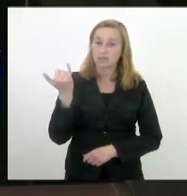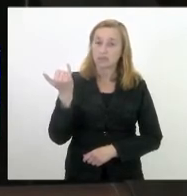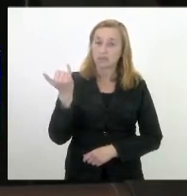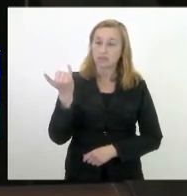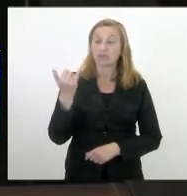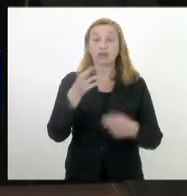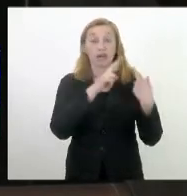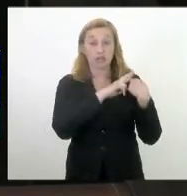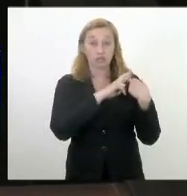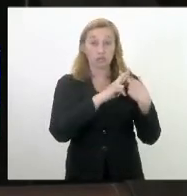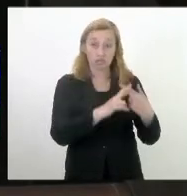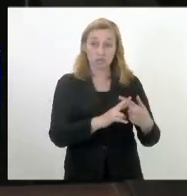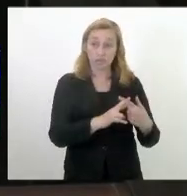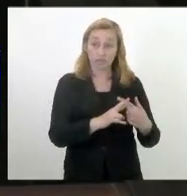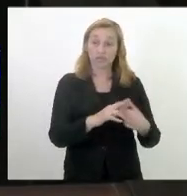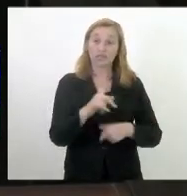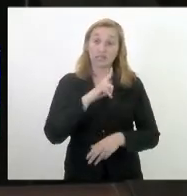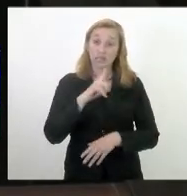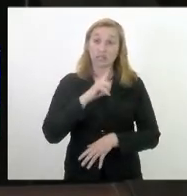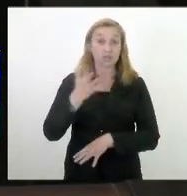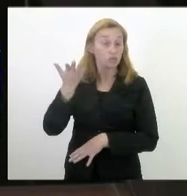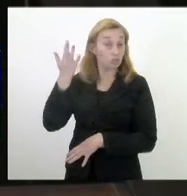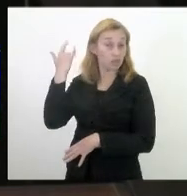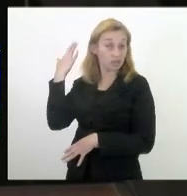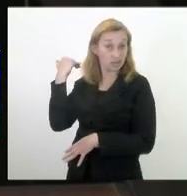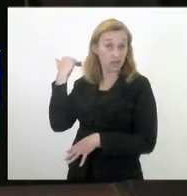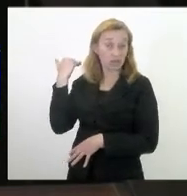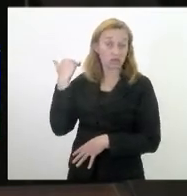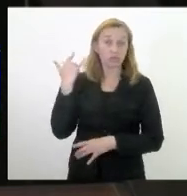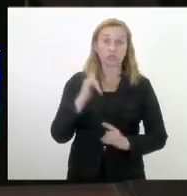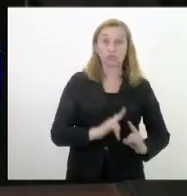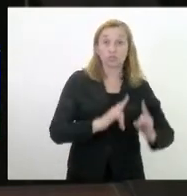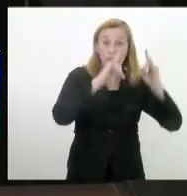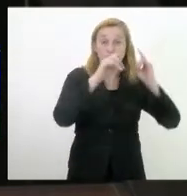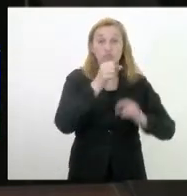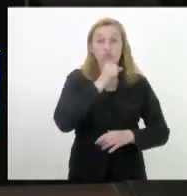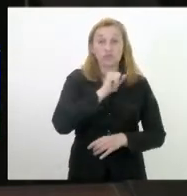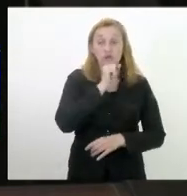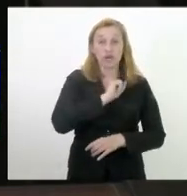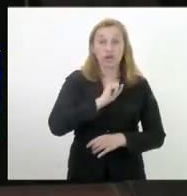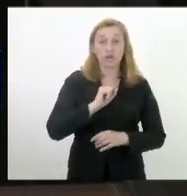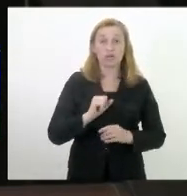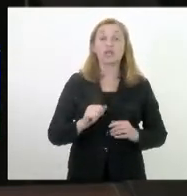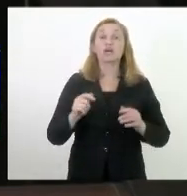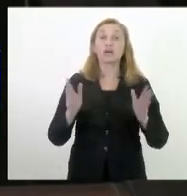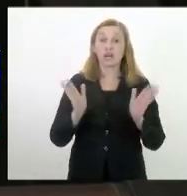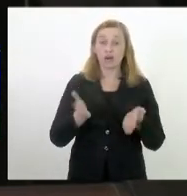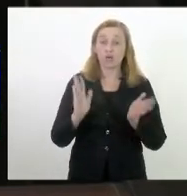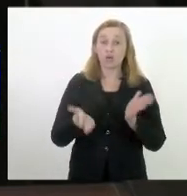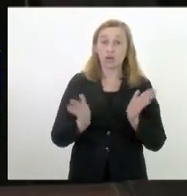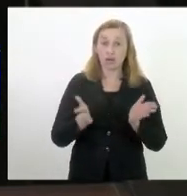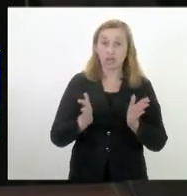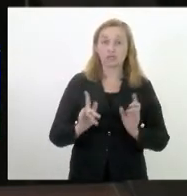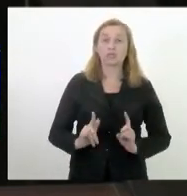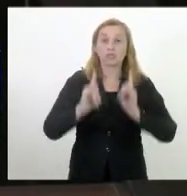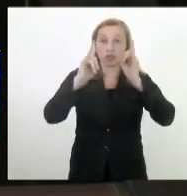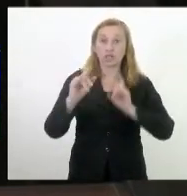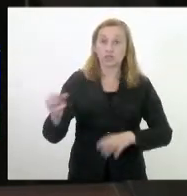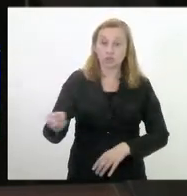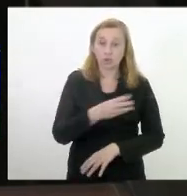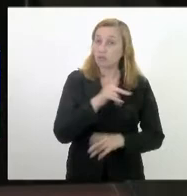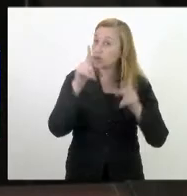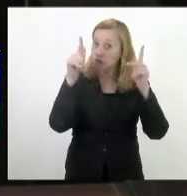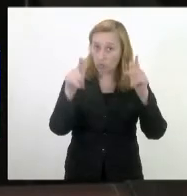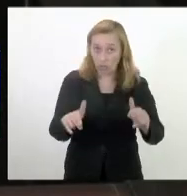prédio velho, e que esses mesmos princípios seriam defendidos no prédio